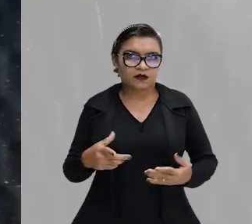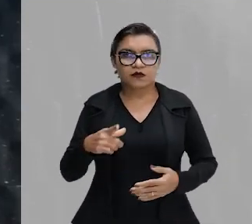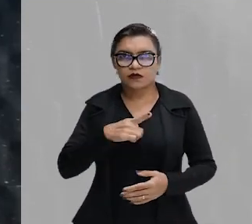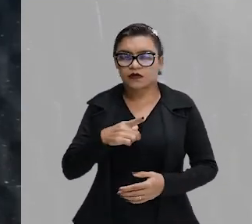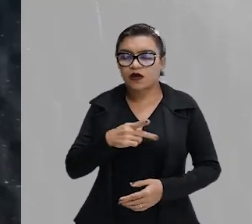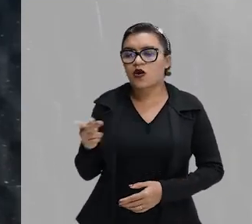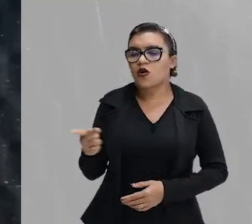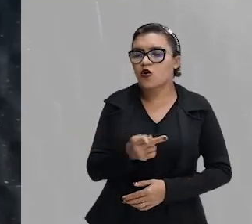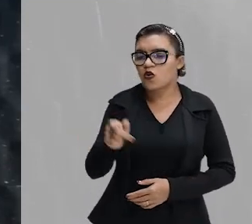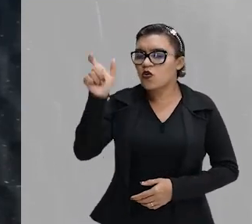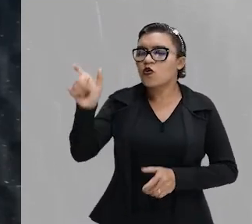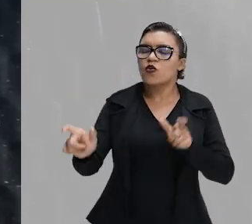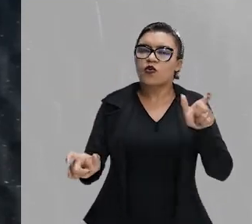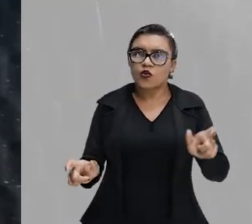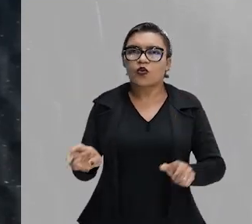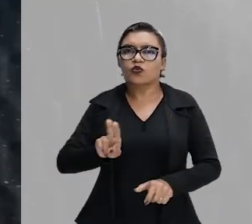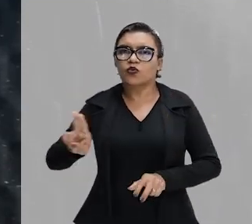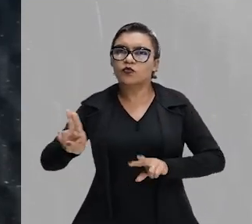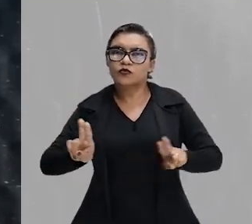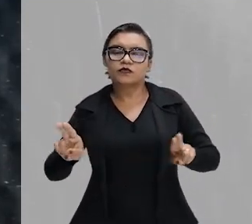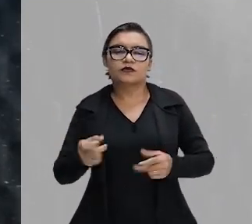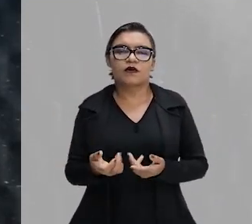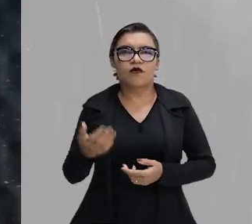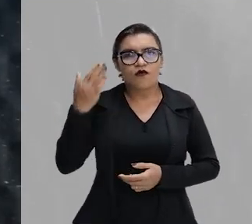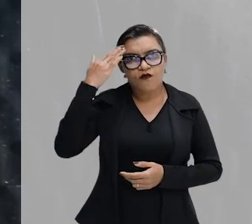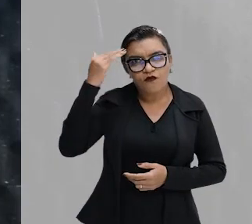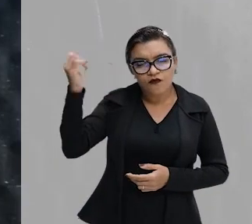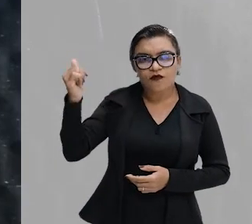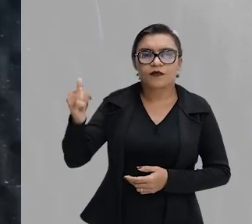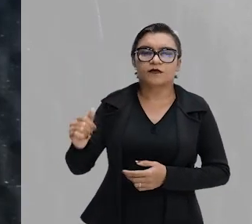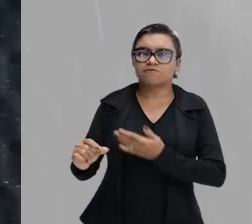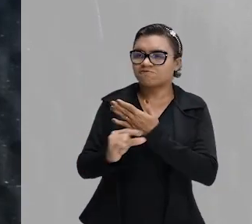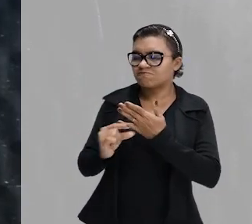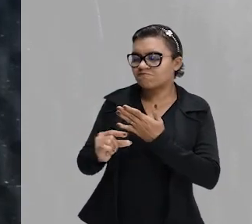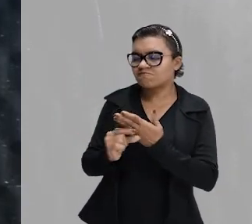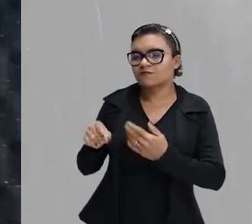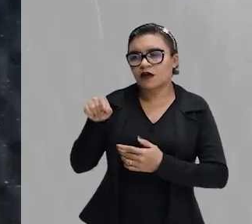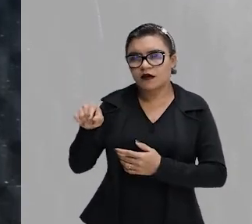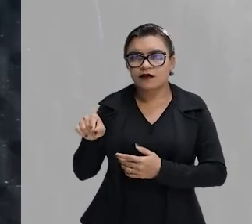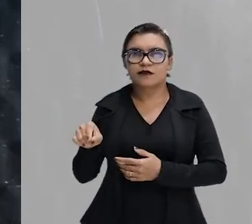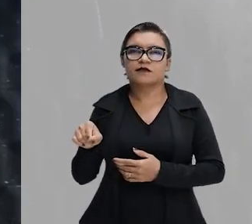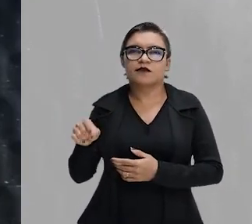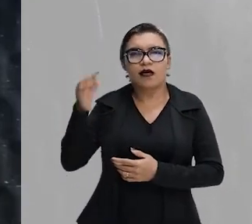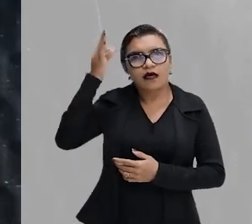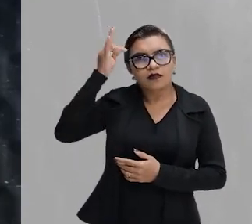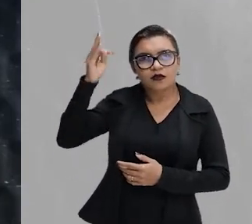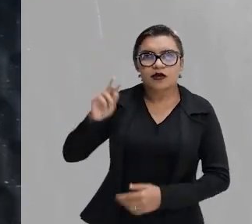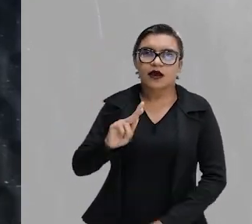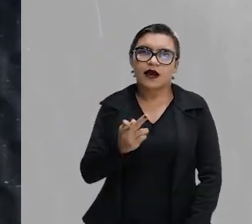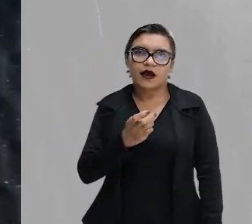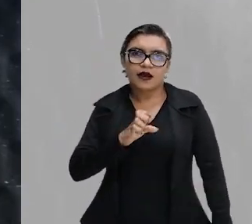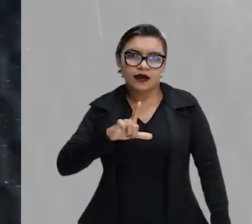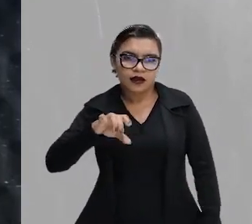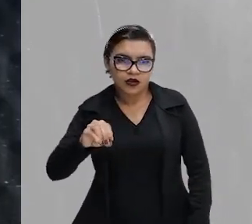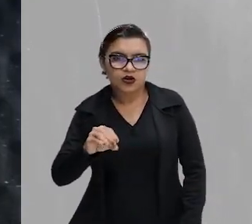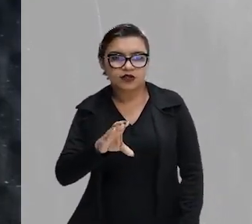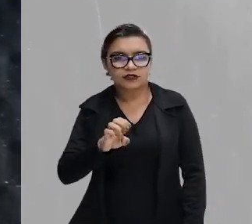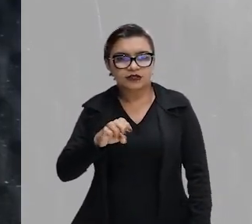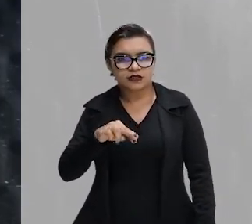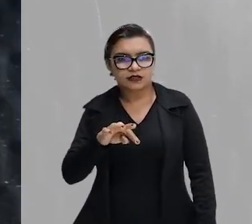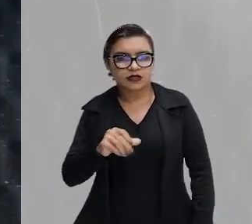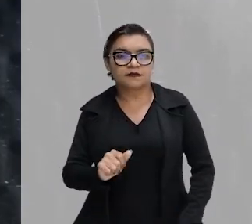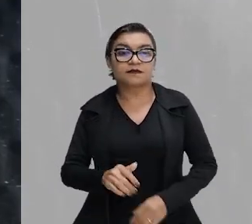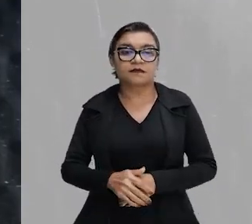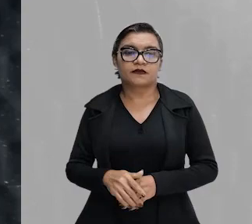esses dois nomes aí bem fortes, né, para a teoria heliocêntrica. Então nós chegamos